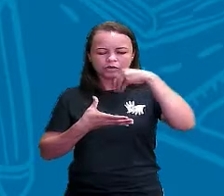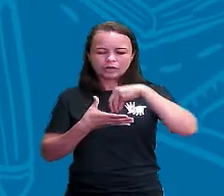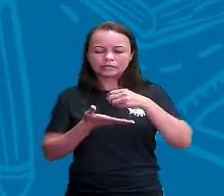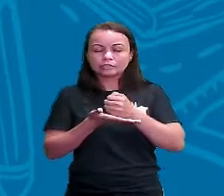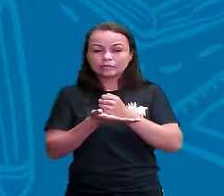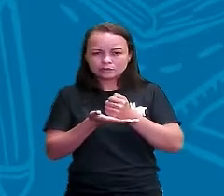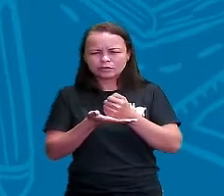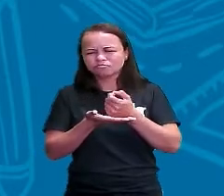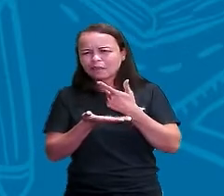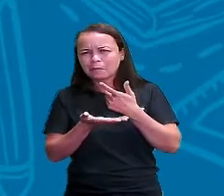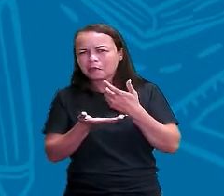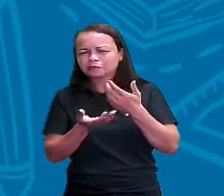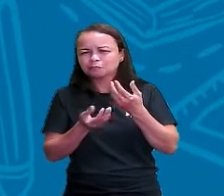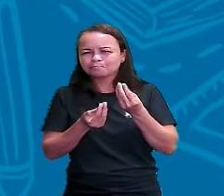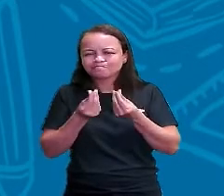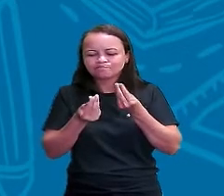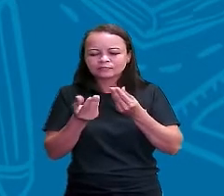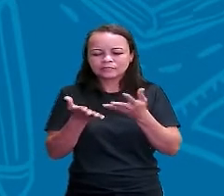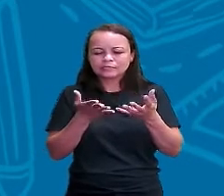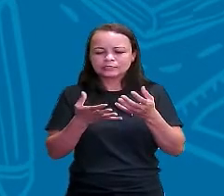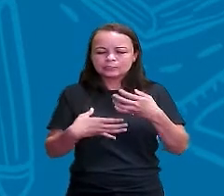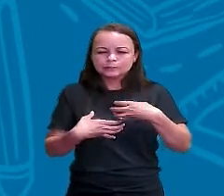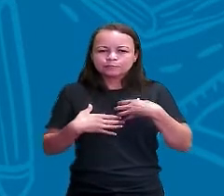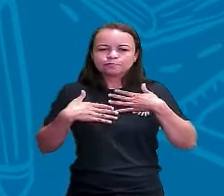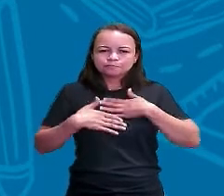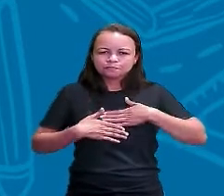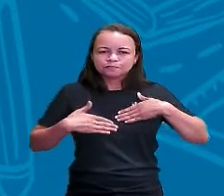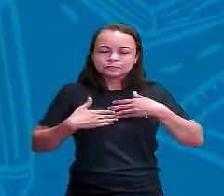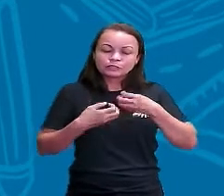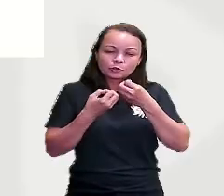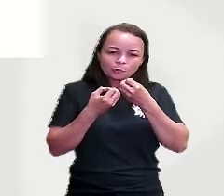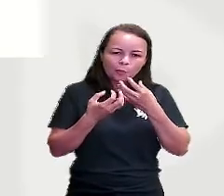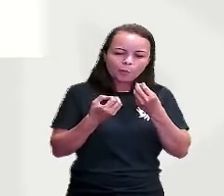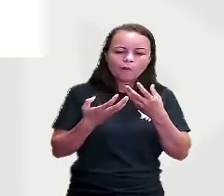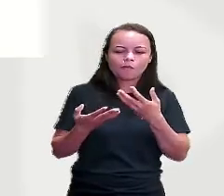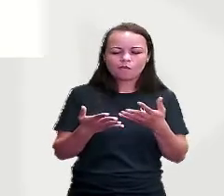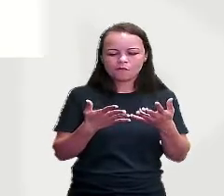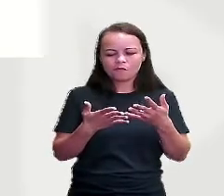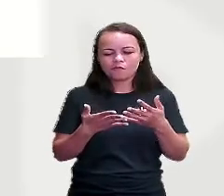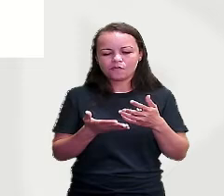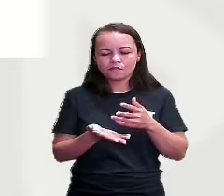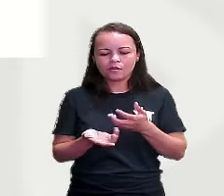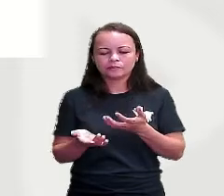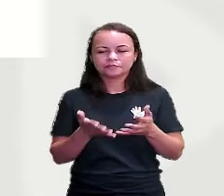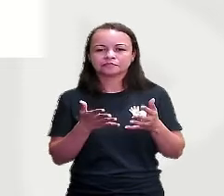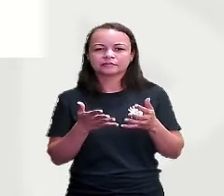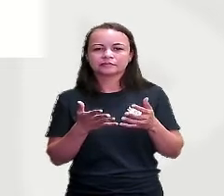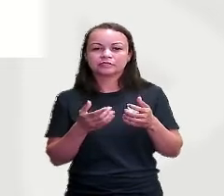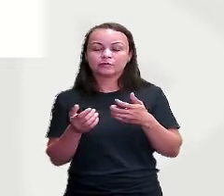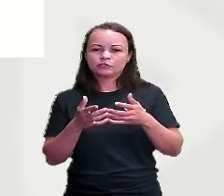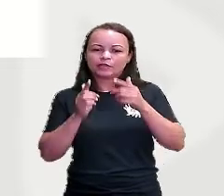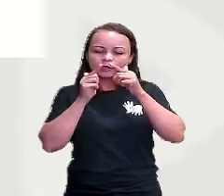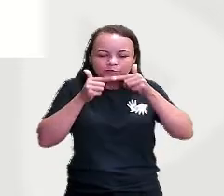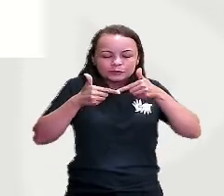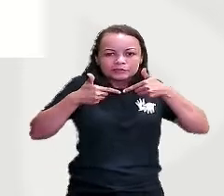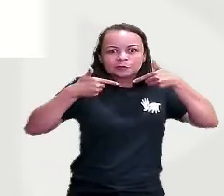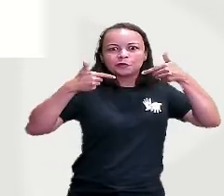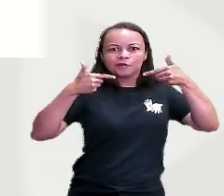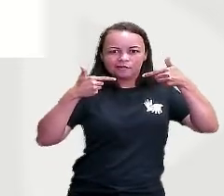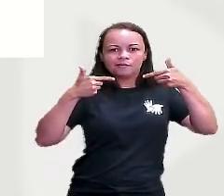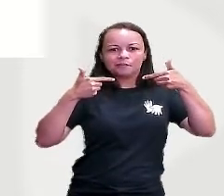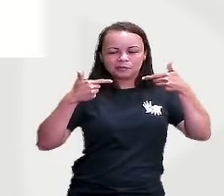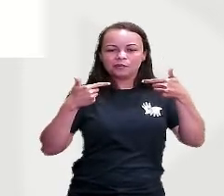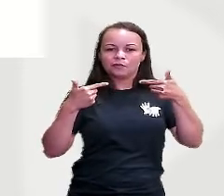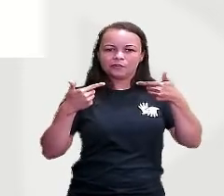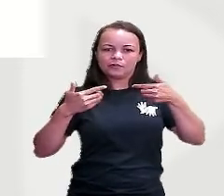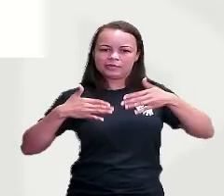analgésico. Sensação de bem-estar. Vou pedir para a produção abrir essa imagem. Olha, ó, melhor estado de humor